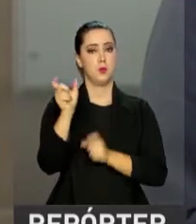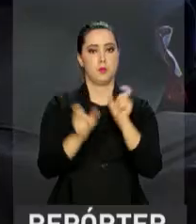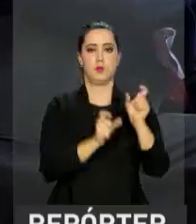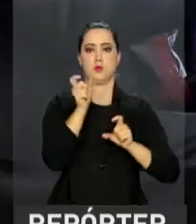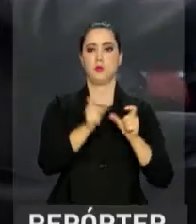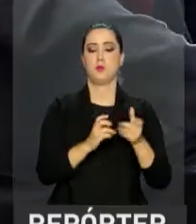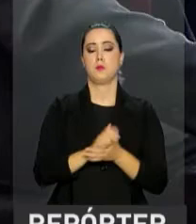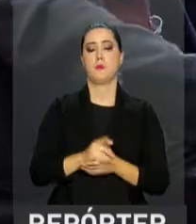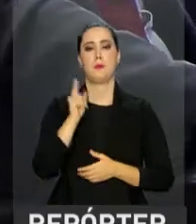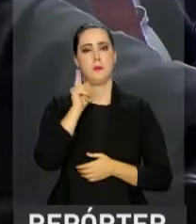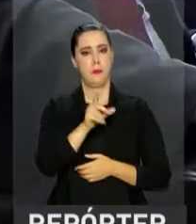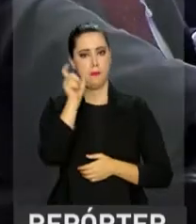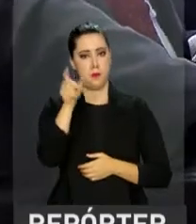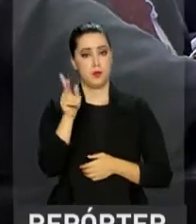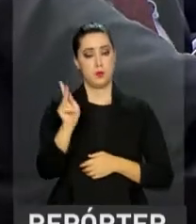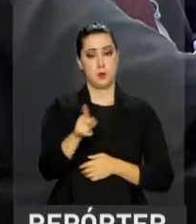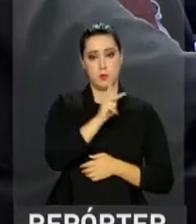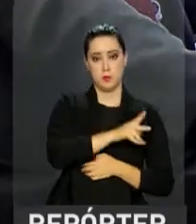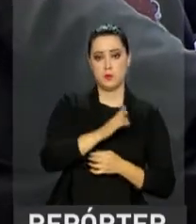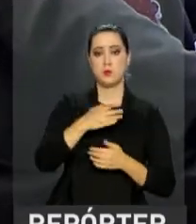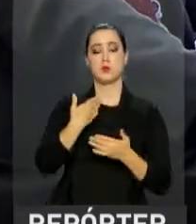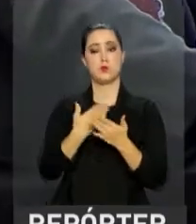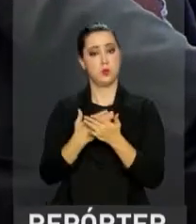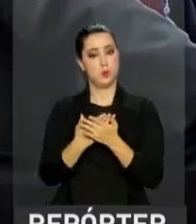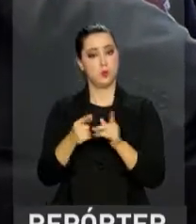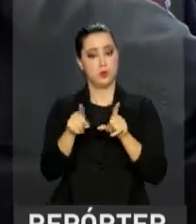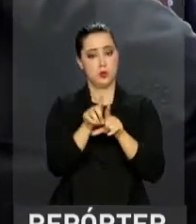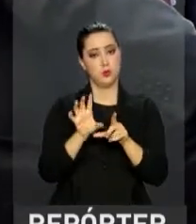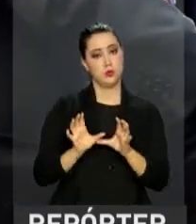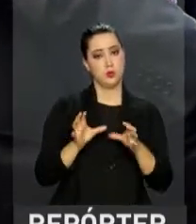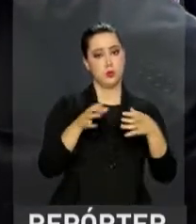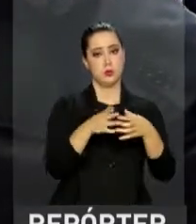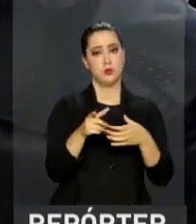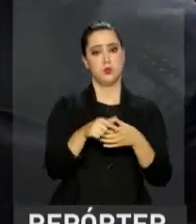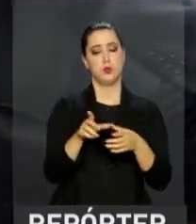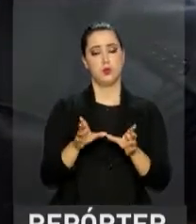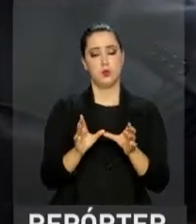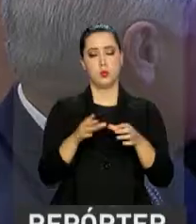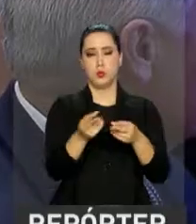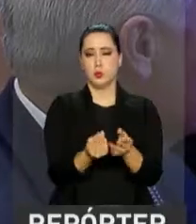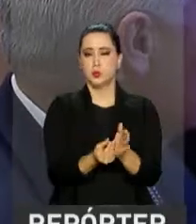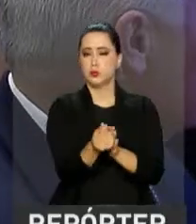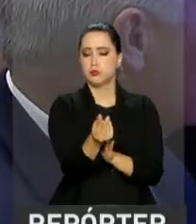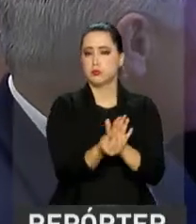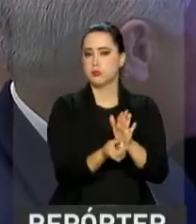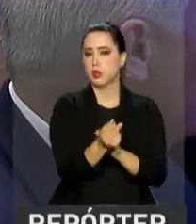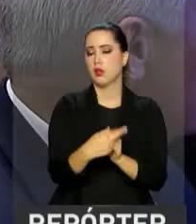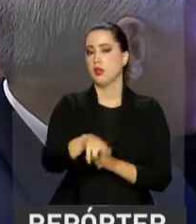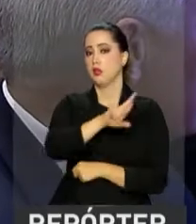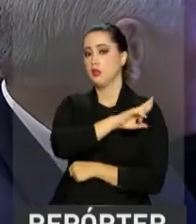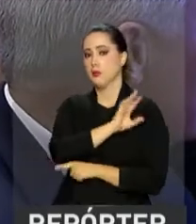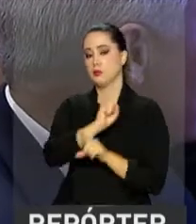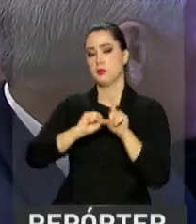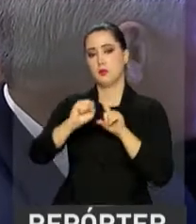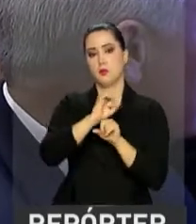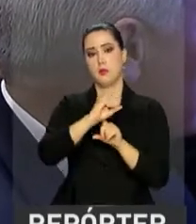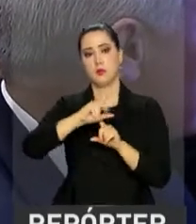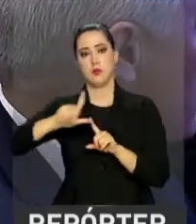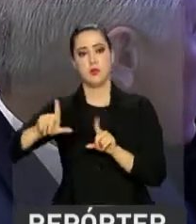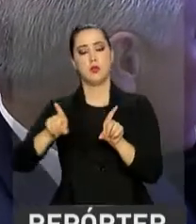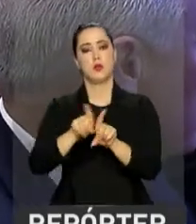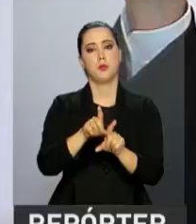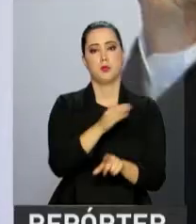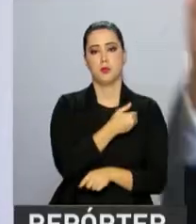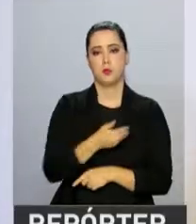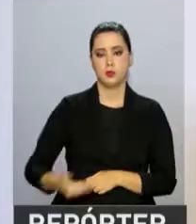são acadêmicos gestores de arranjos produtivos agentes financeiros e representantes da sociedade civil e do governo